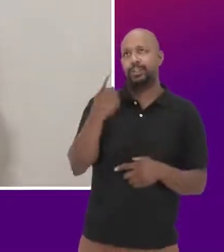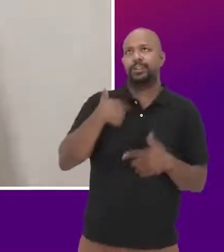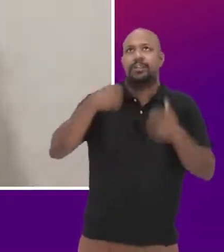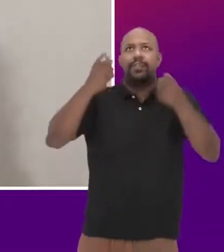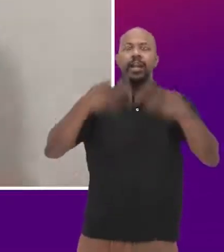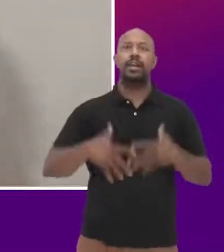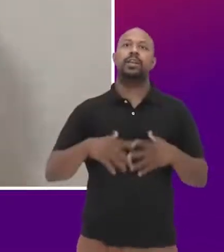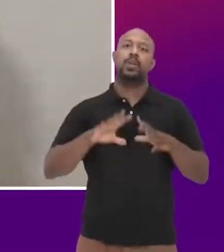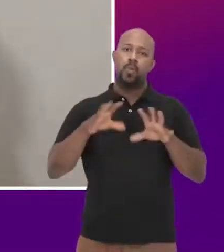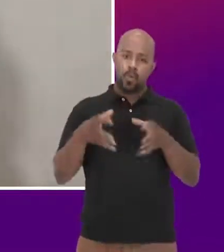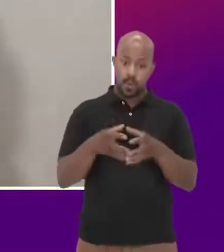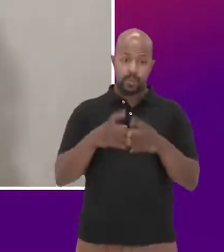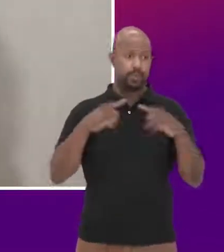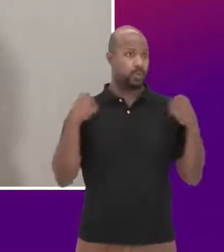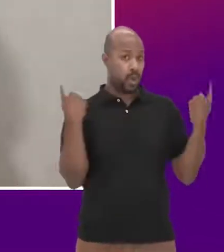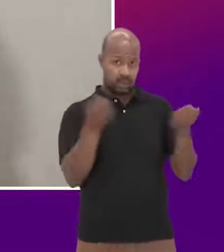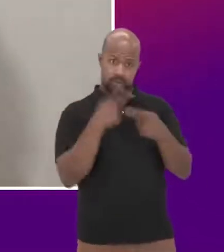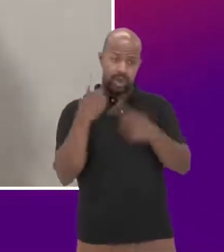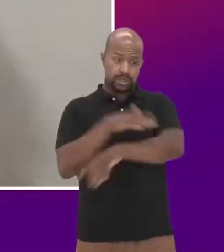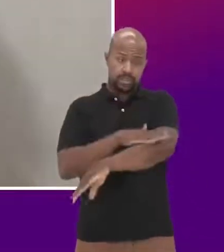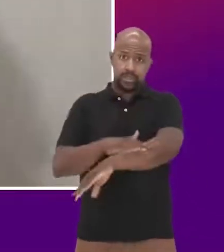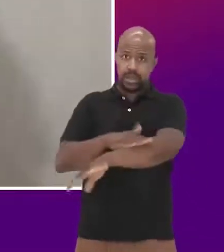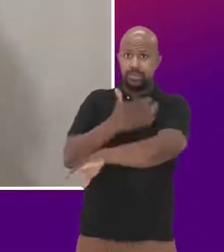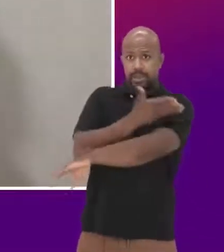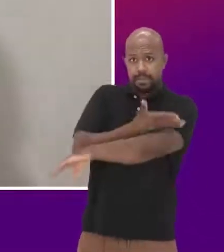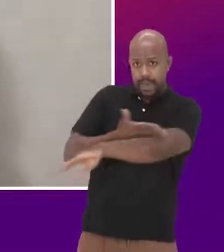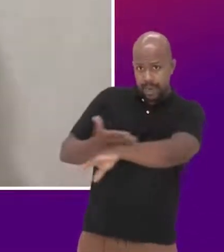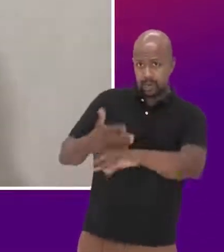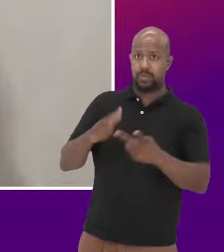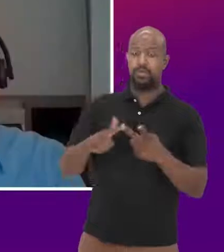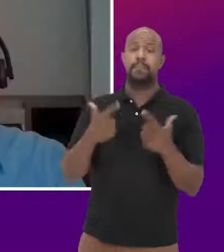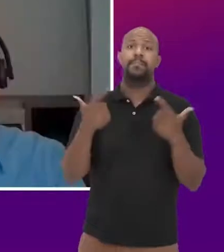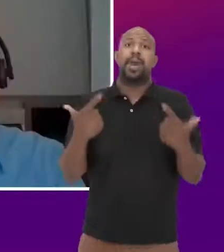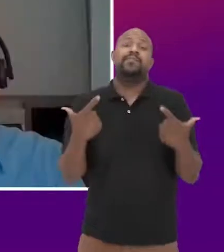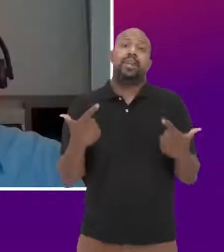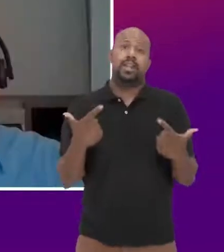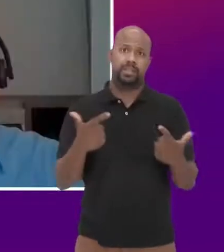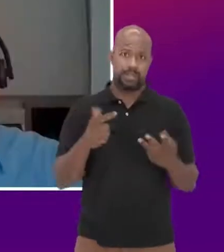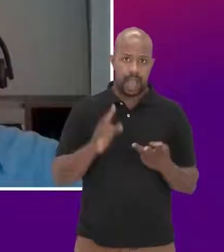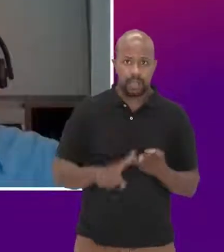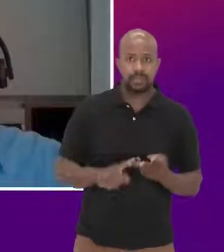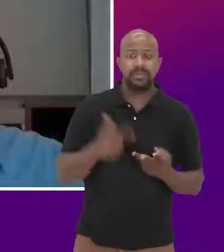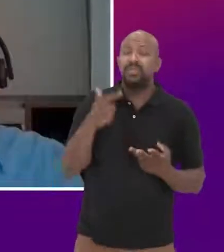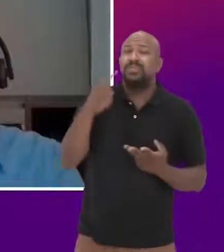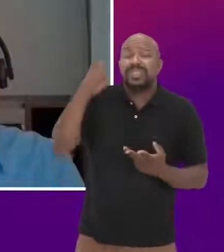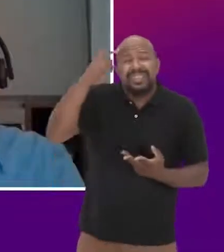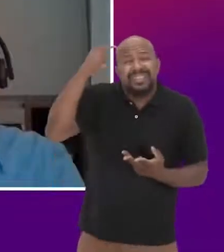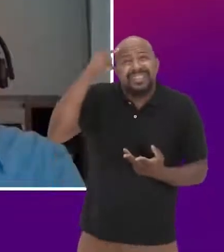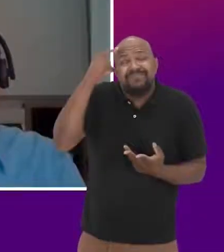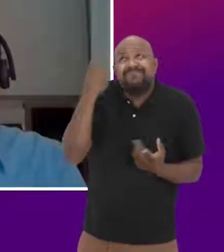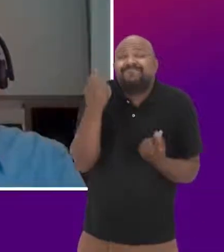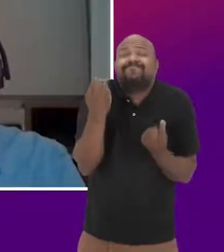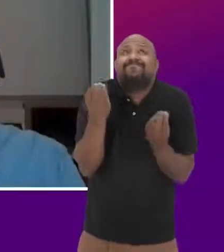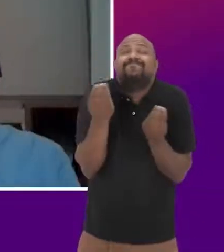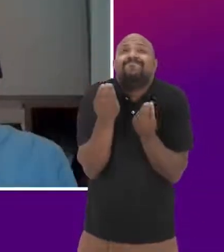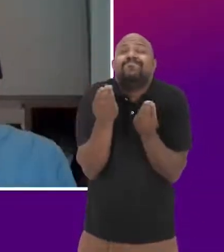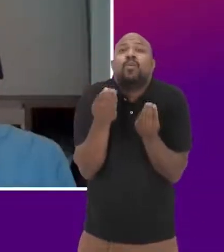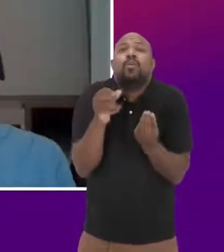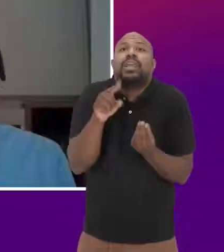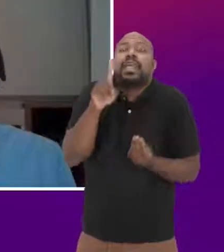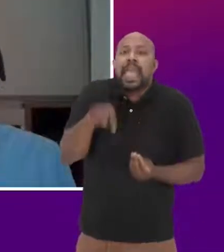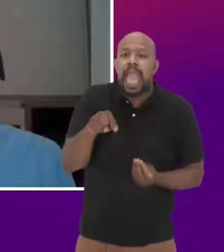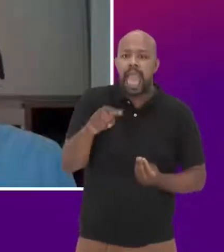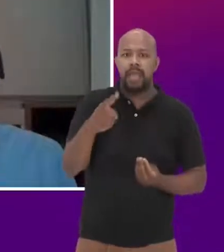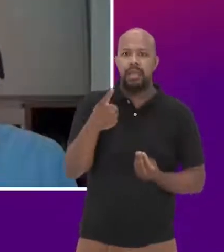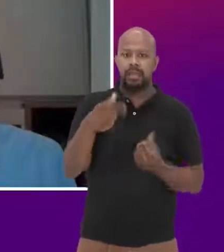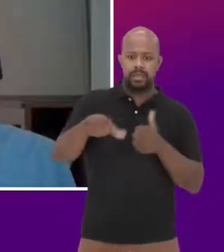falando aqui num grupo onde todos nós somos brancos, privilegiados, a gente não tem noção do que é